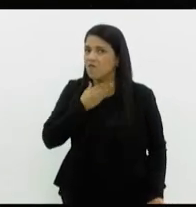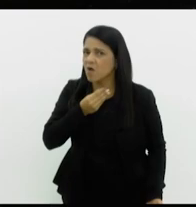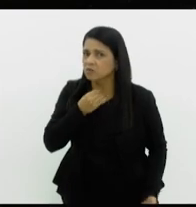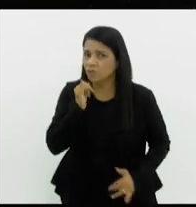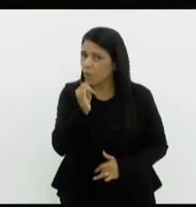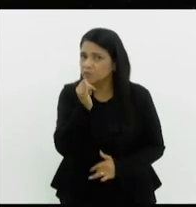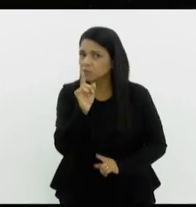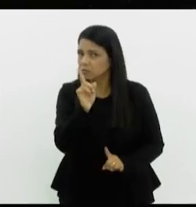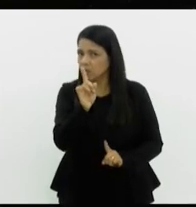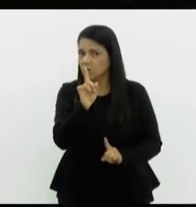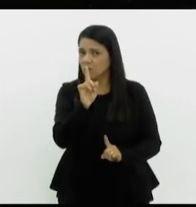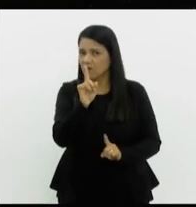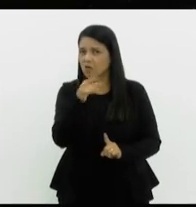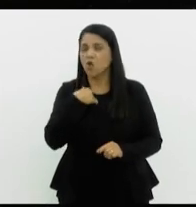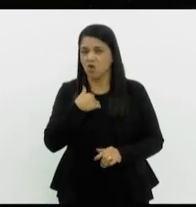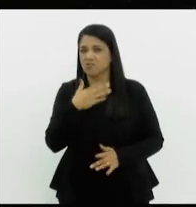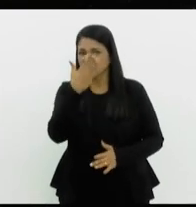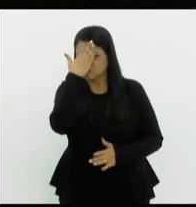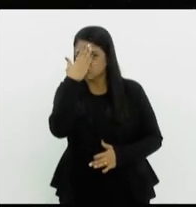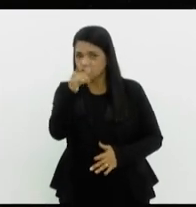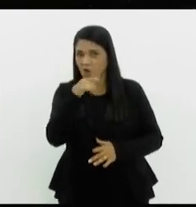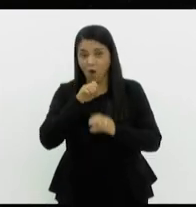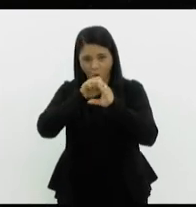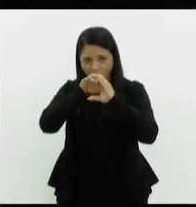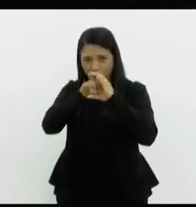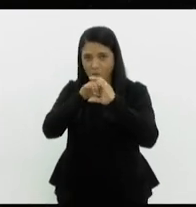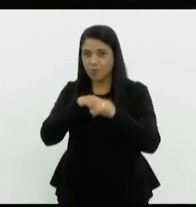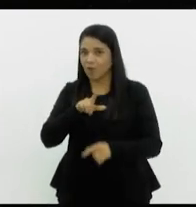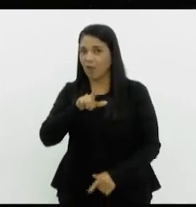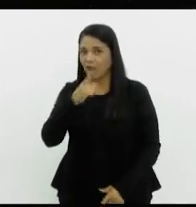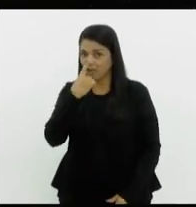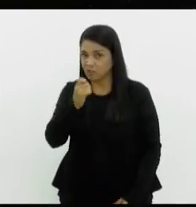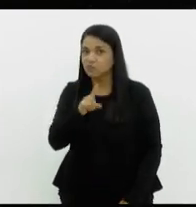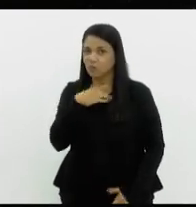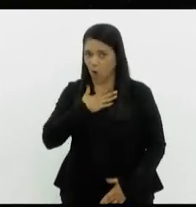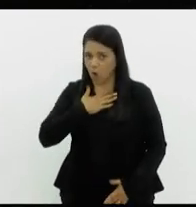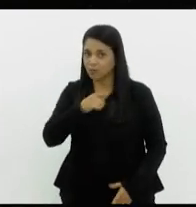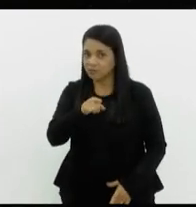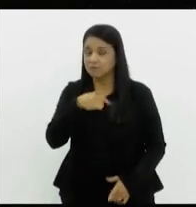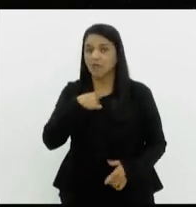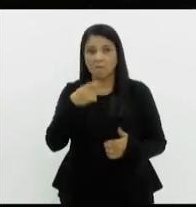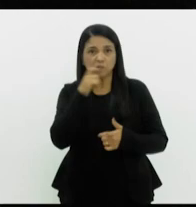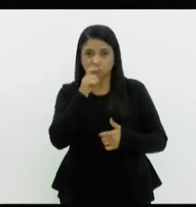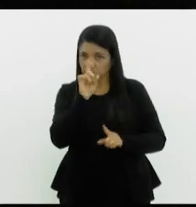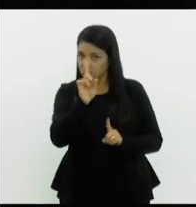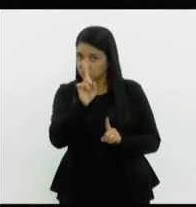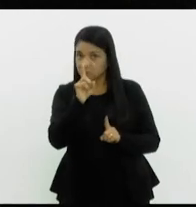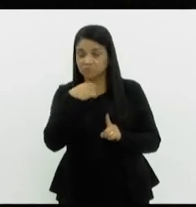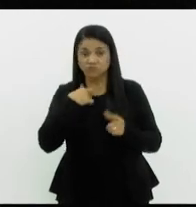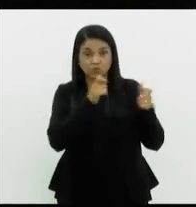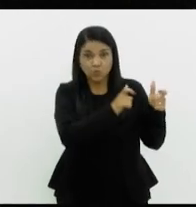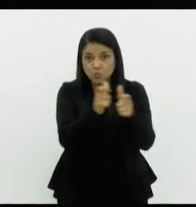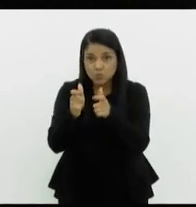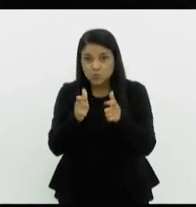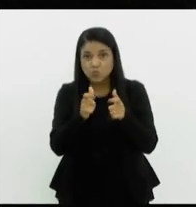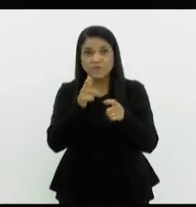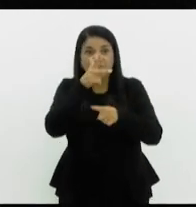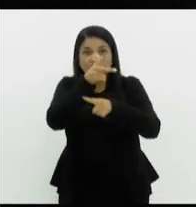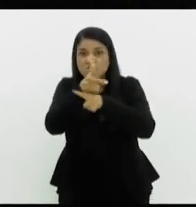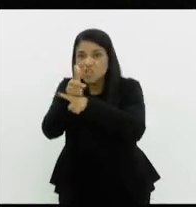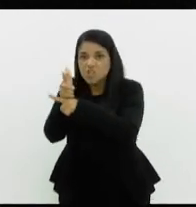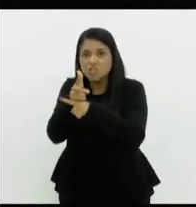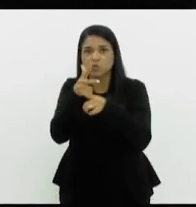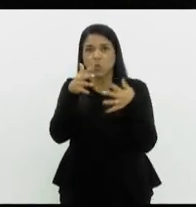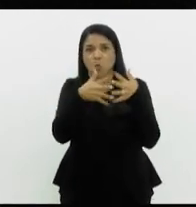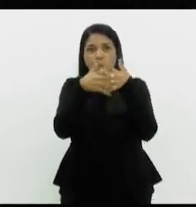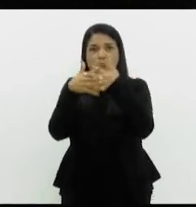sei que vocês gostam de ver a Globo Lixo, que foi tentar admitir, mas isso não é mentira. Em todos os locais, vídeo dos caminhoneiros